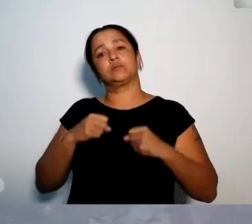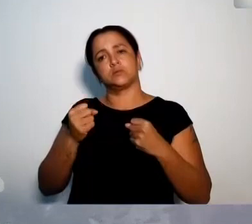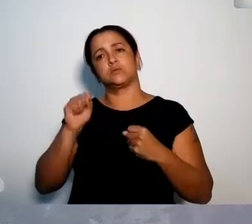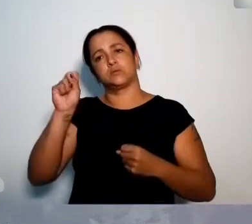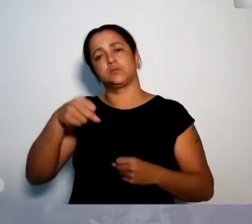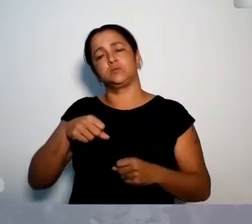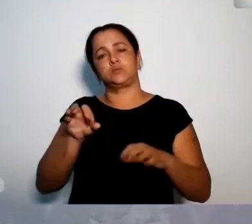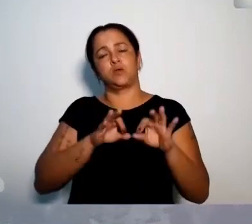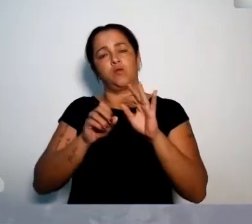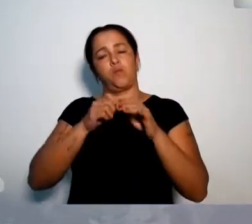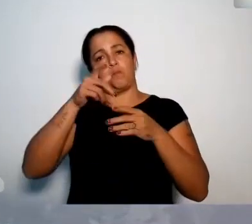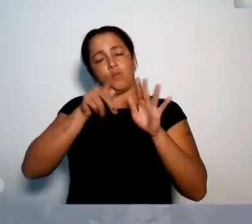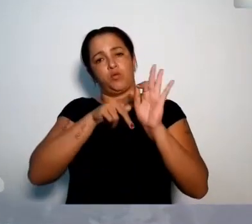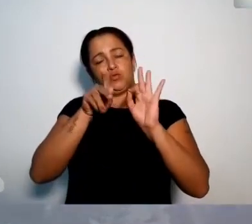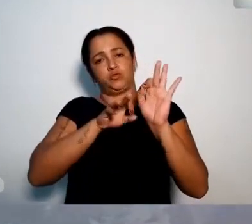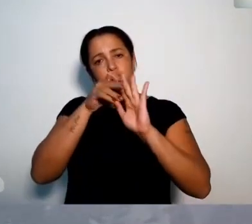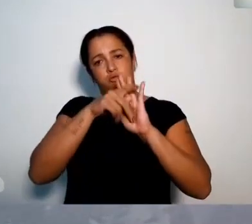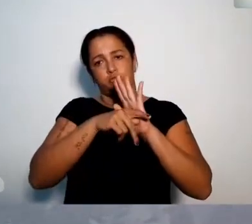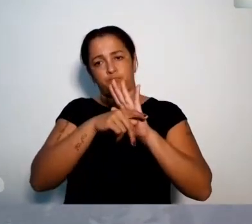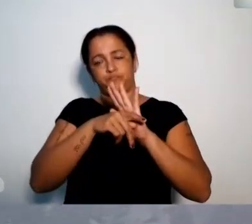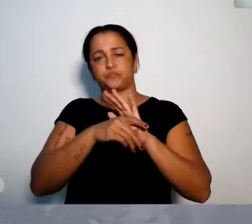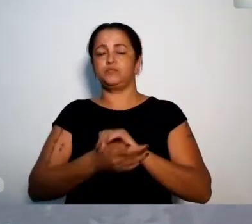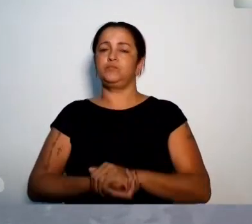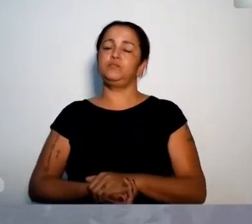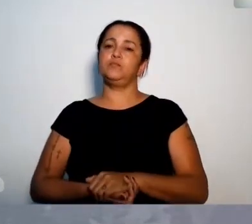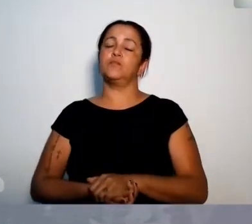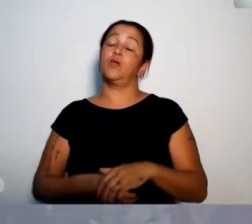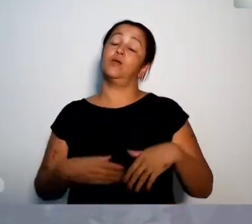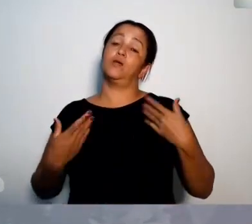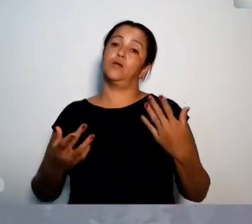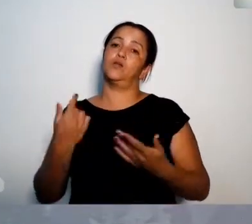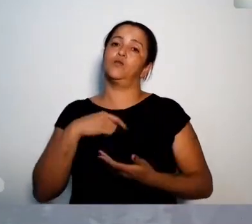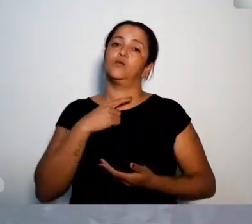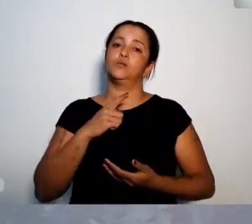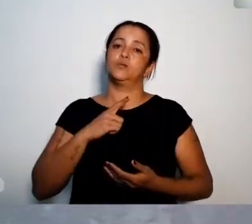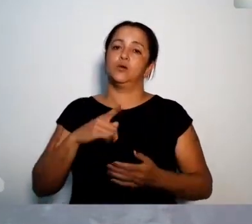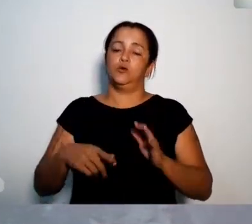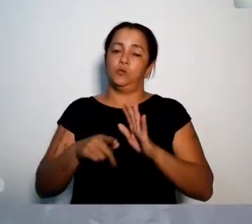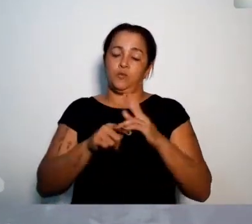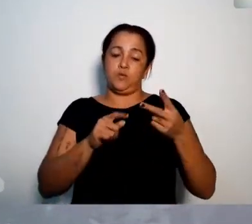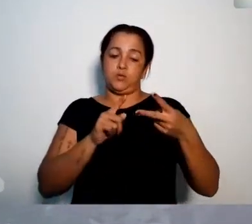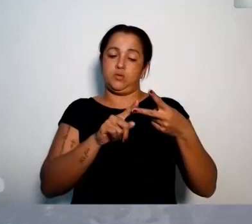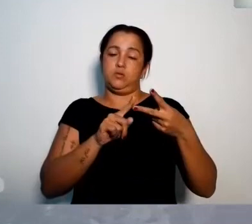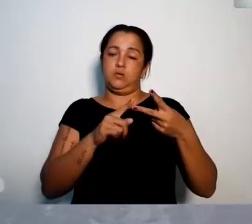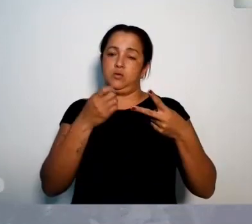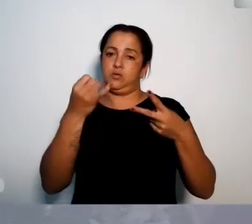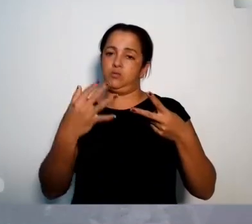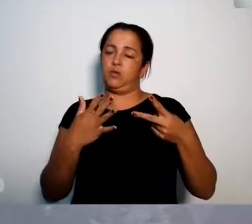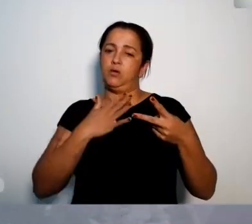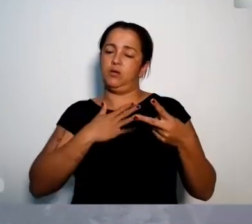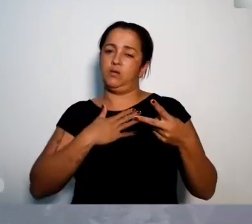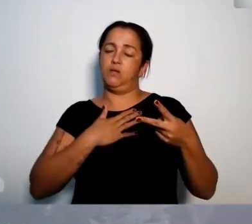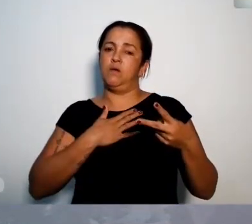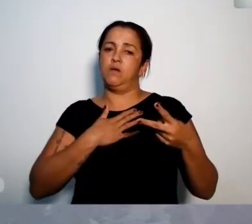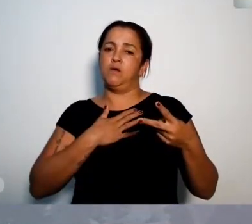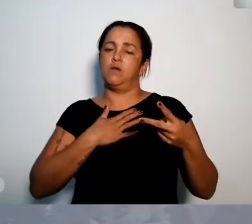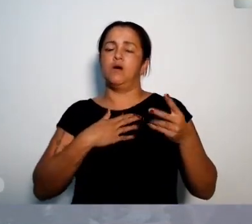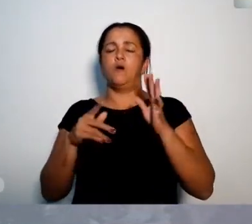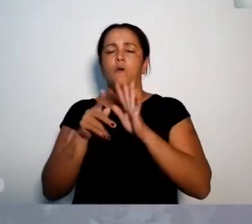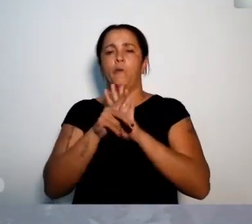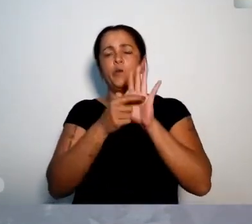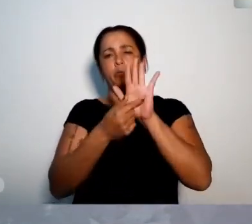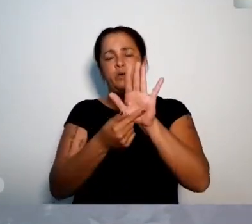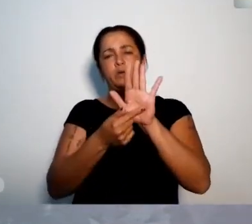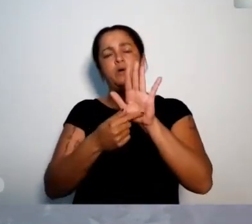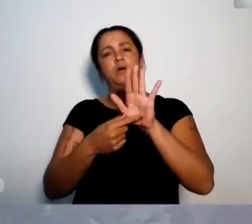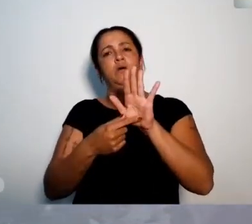criação da Procuradoria-Geral. E aí, senhor presidente, a gente vem para a segunda parte da minha fala, que é referente às fusões